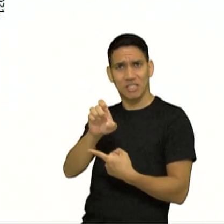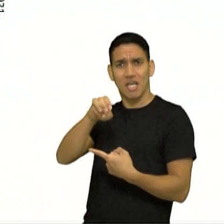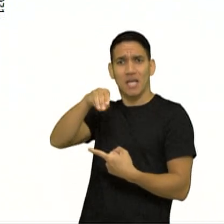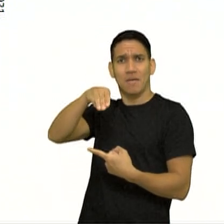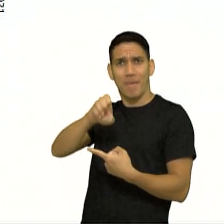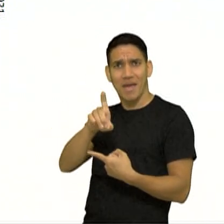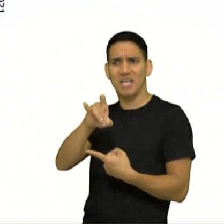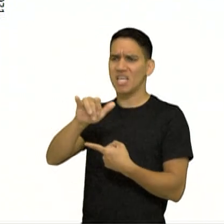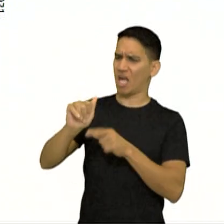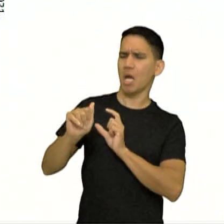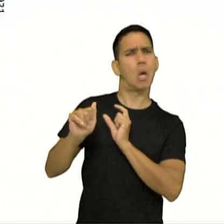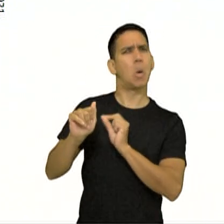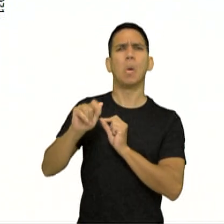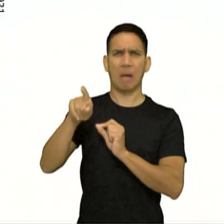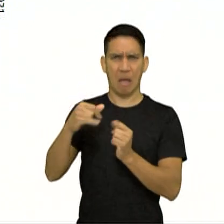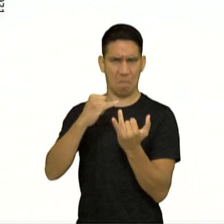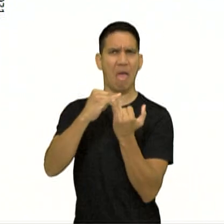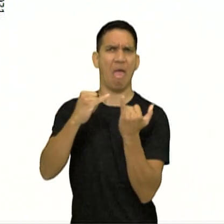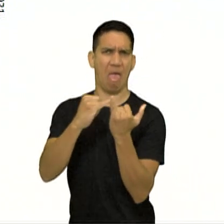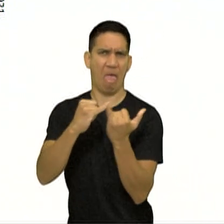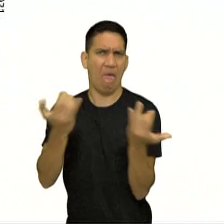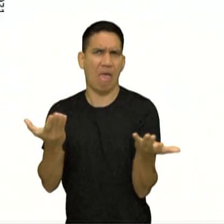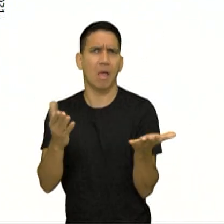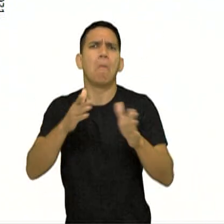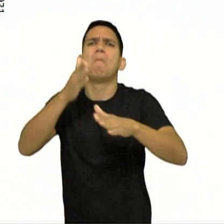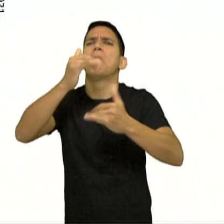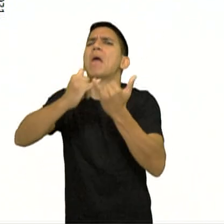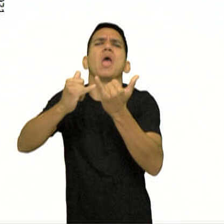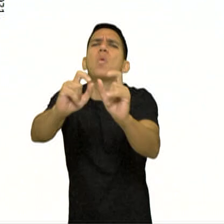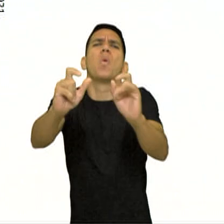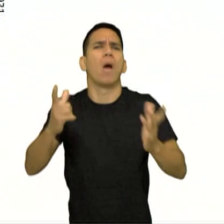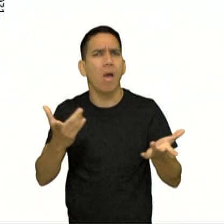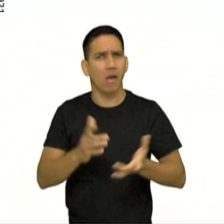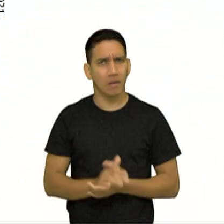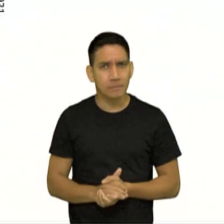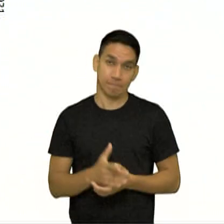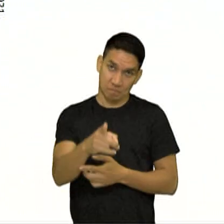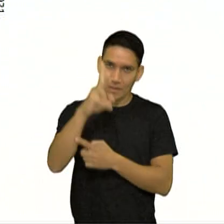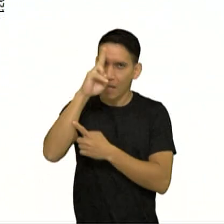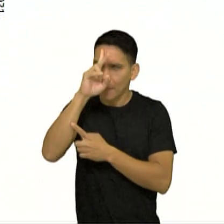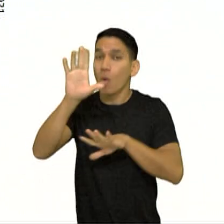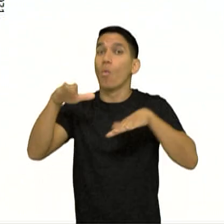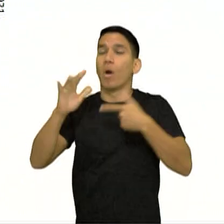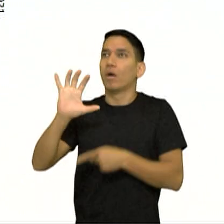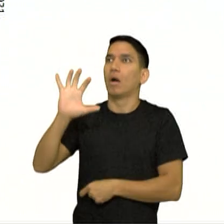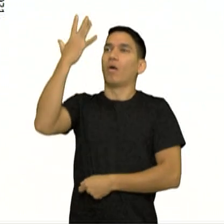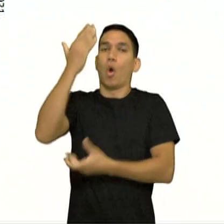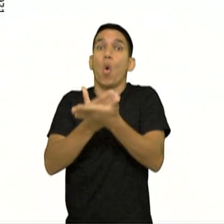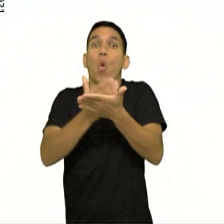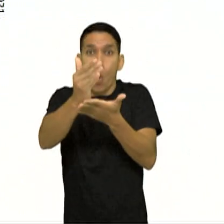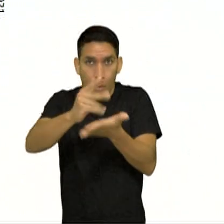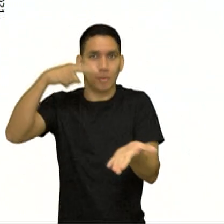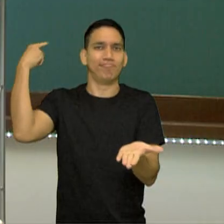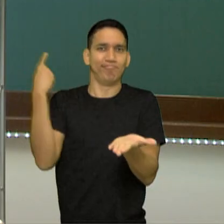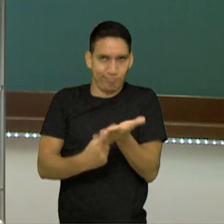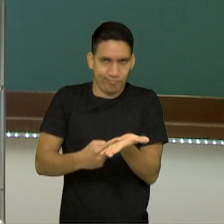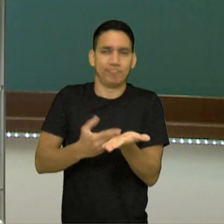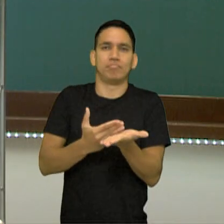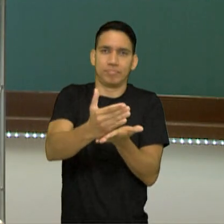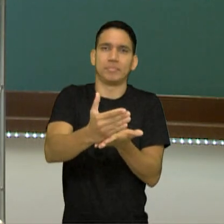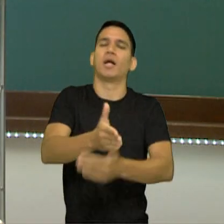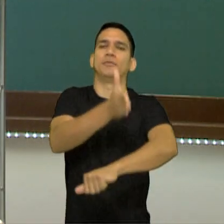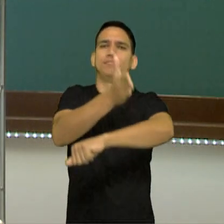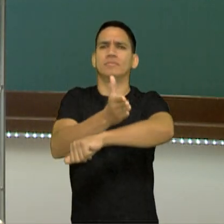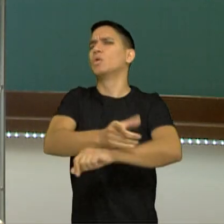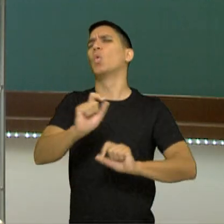fala em média, deve estar no meio de algo, mas no meio do quê? Né? E você lembra qual evento dá o início à Idade Média? A gente